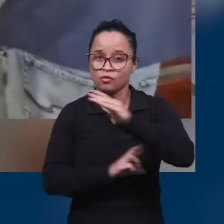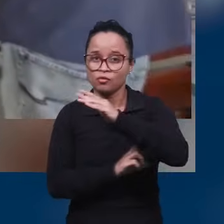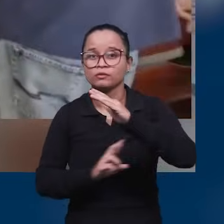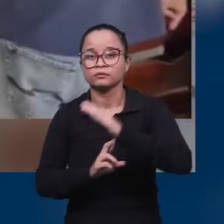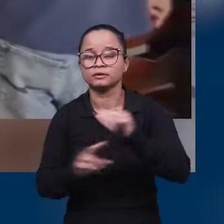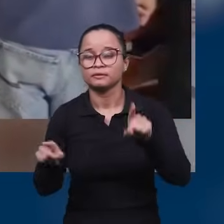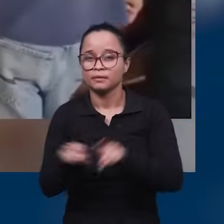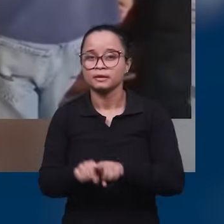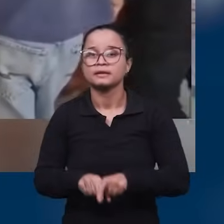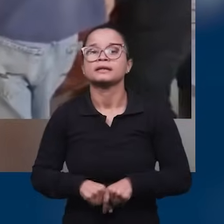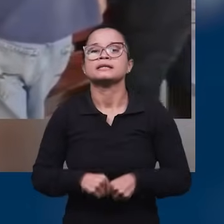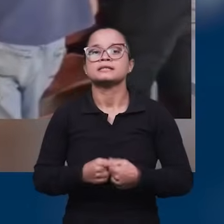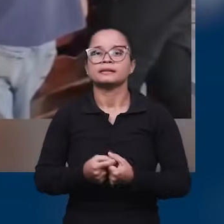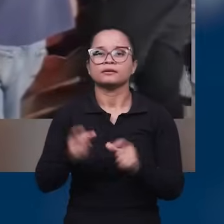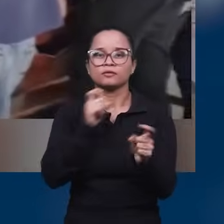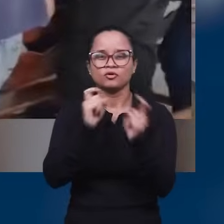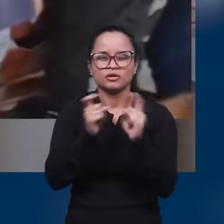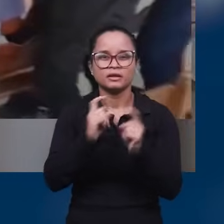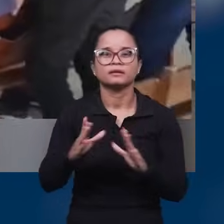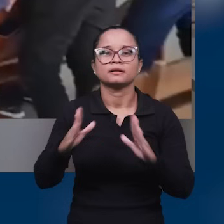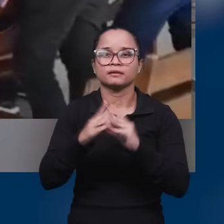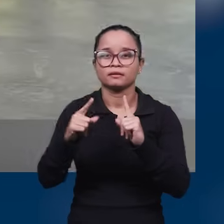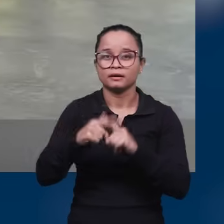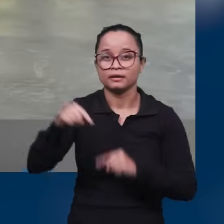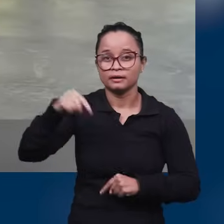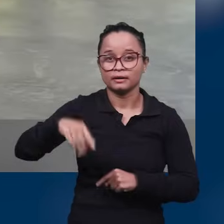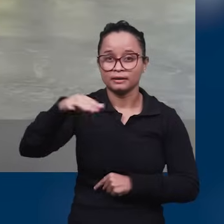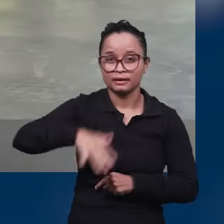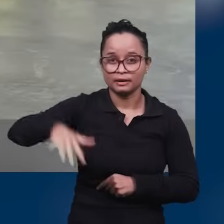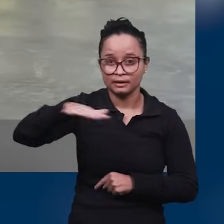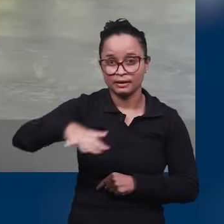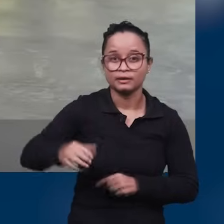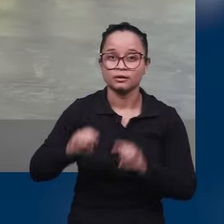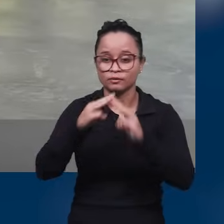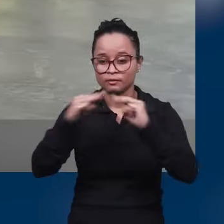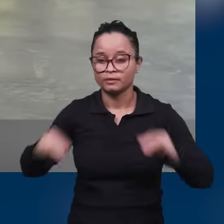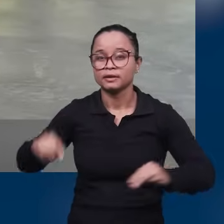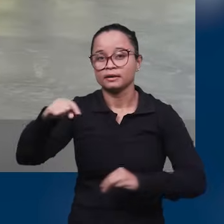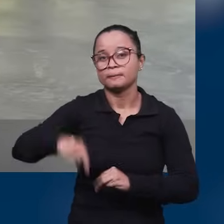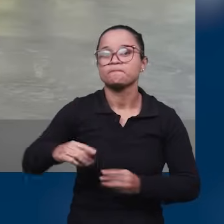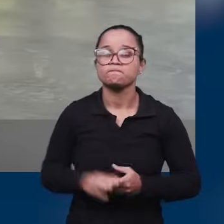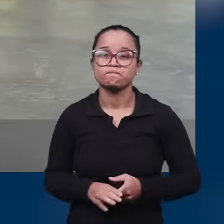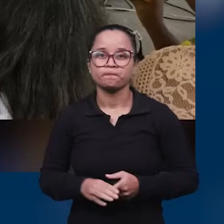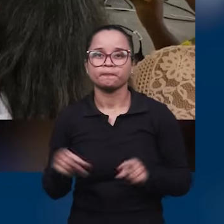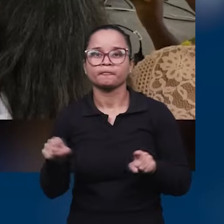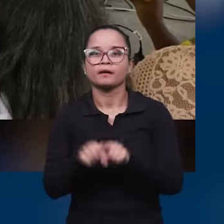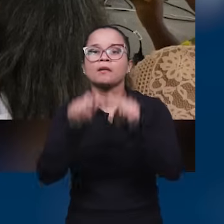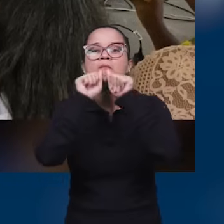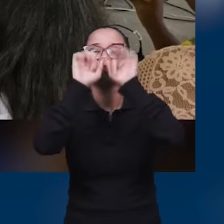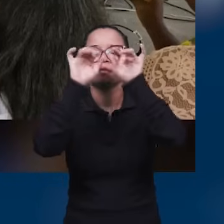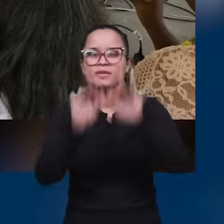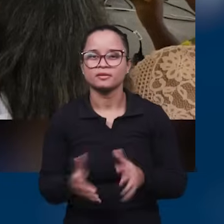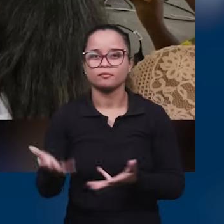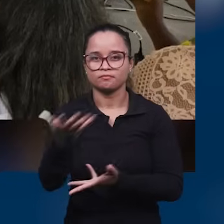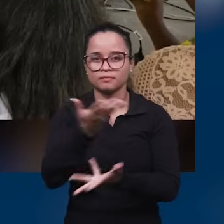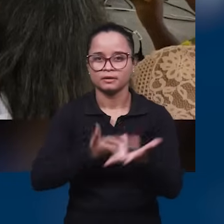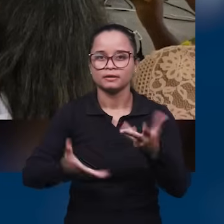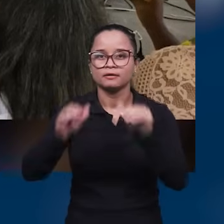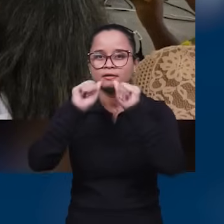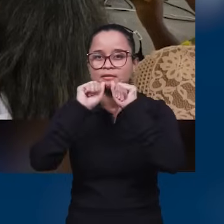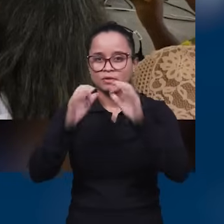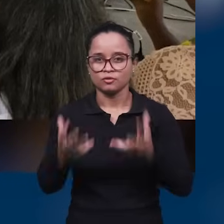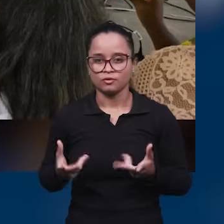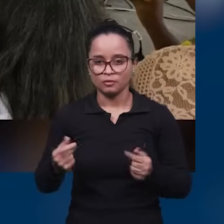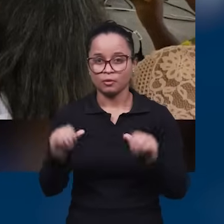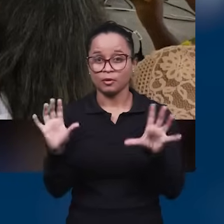em Rondônia. Estamos participando desta bênção maravilhosa que está sendo este seminário para o grupo de louvor instrumentistas. Estamos recebendo o ensino,